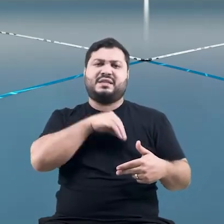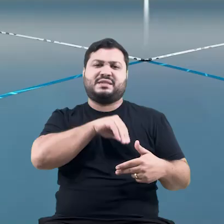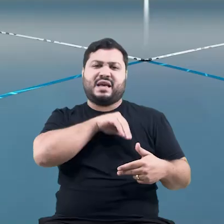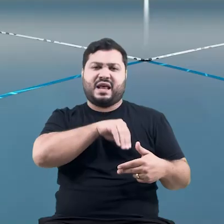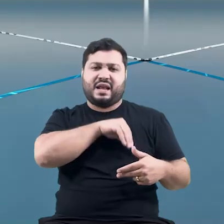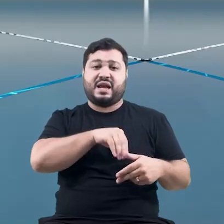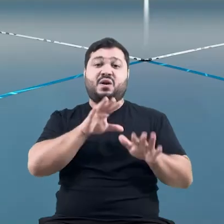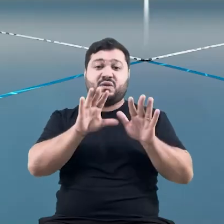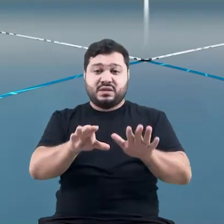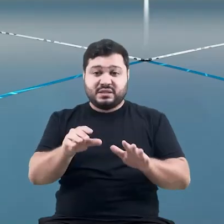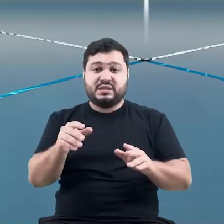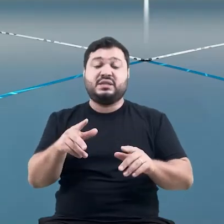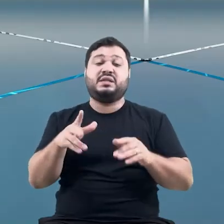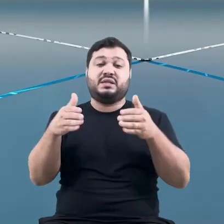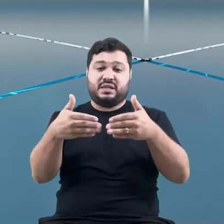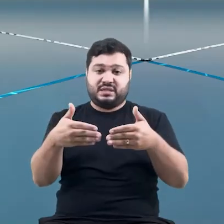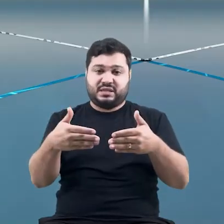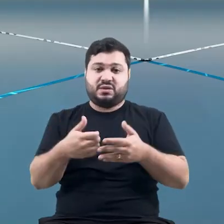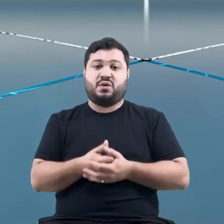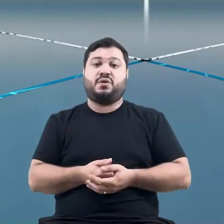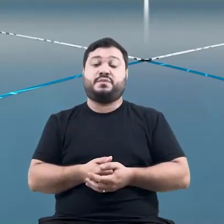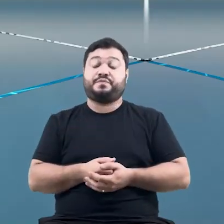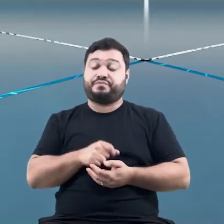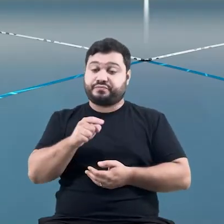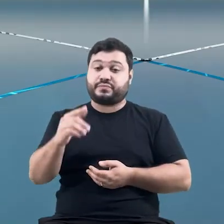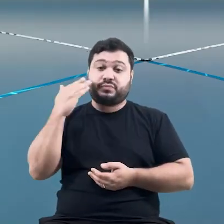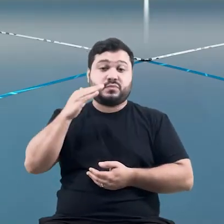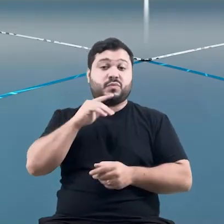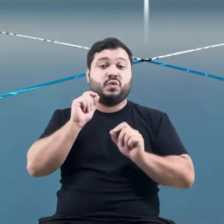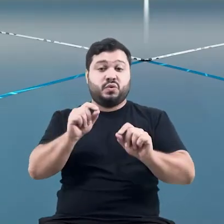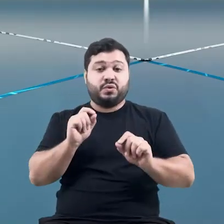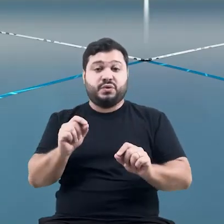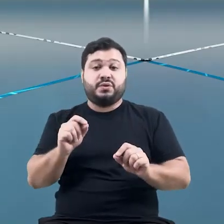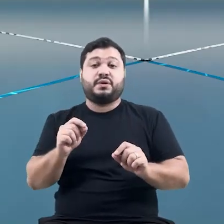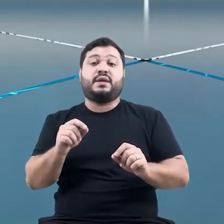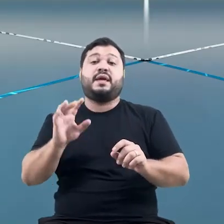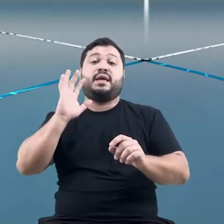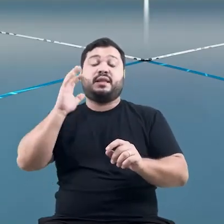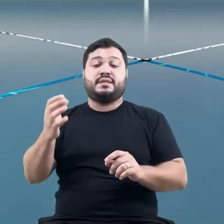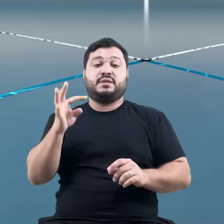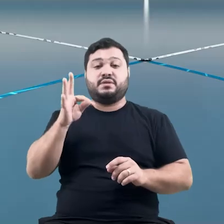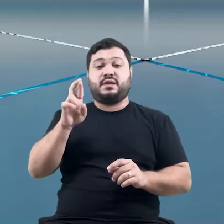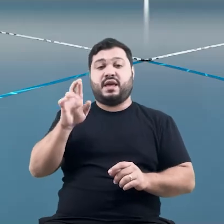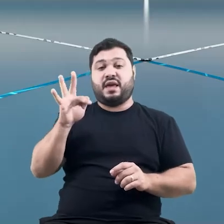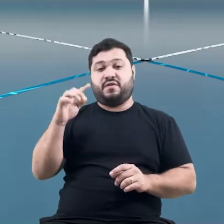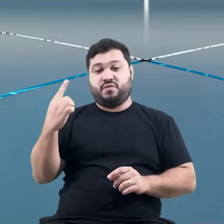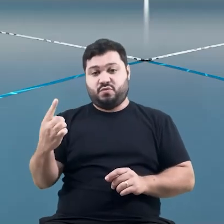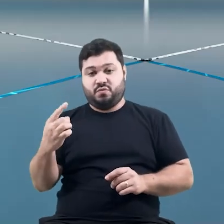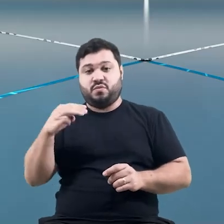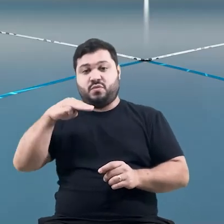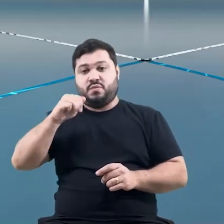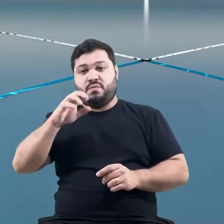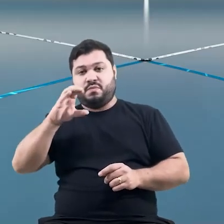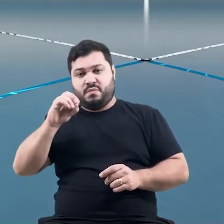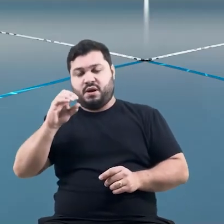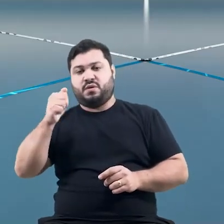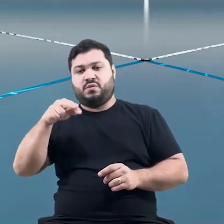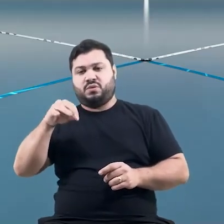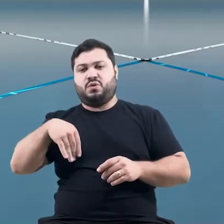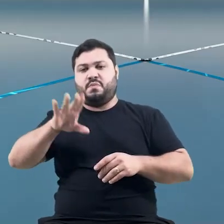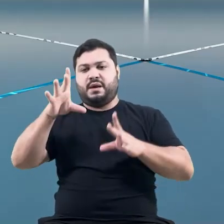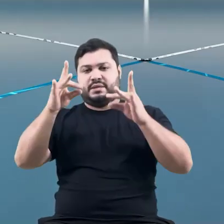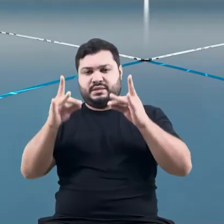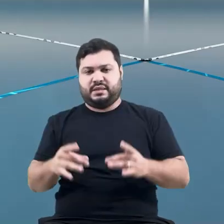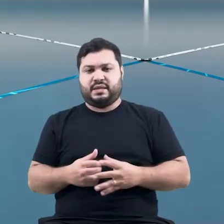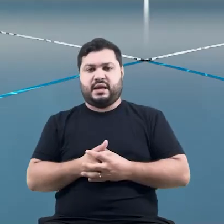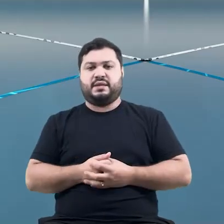caráter salarial e sim indenizatório. Esse entendimento foi considerado em decisão do TRF1. Marco Antônio Feitosa